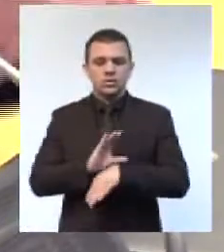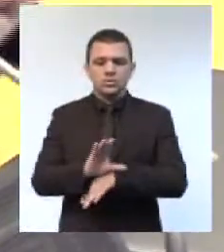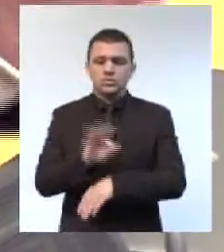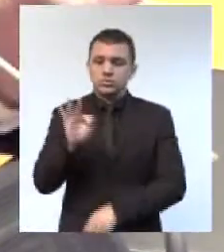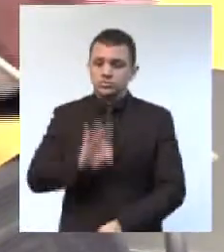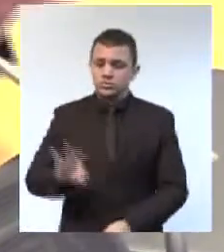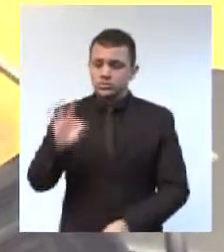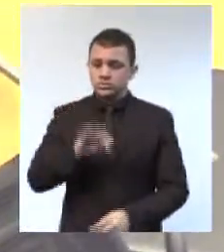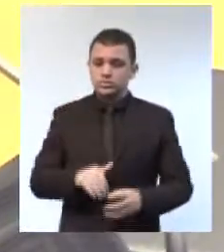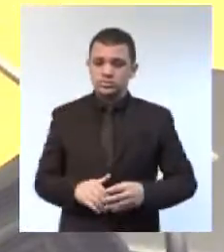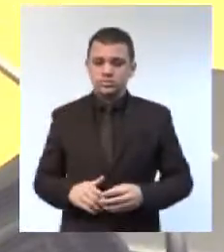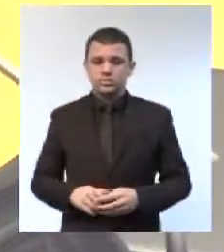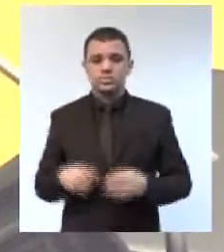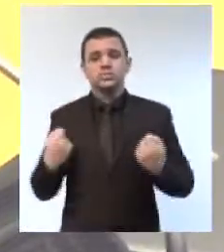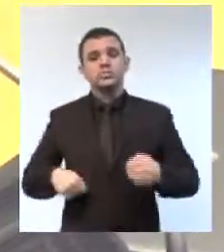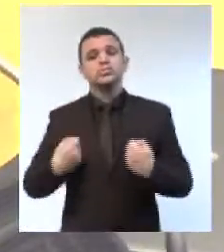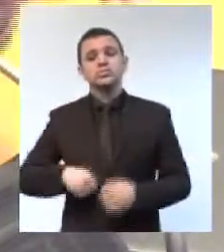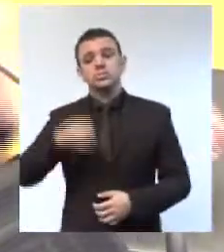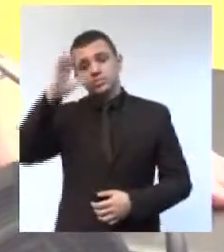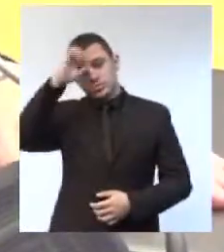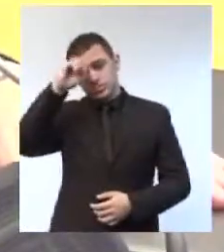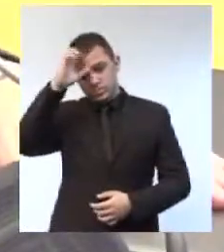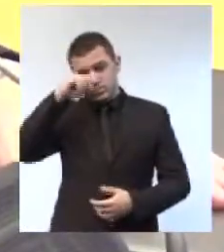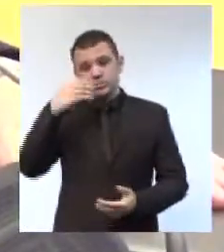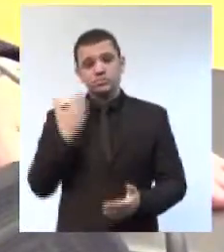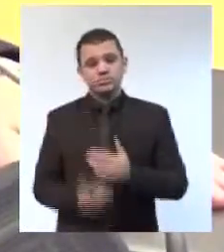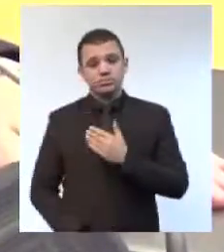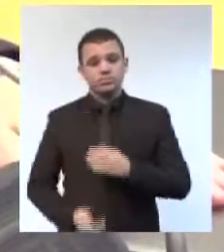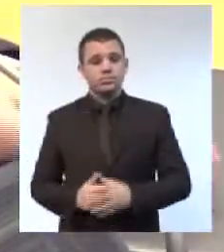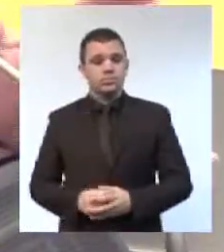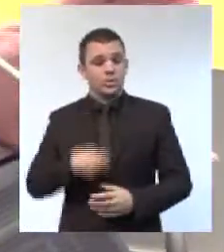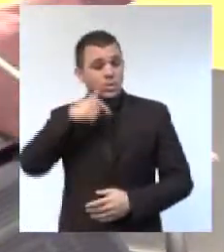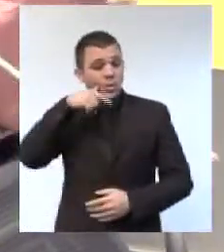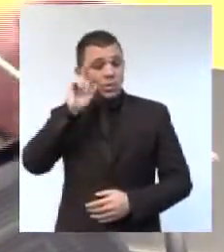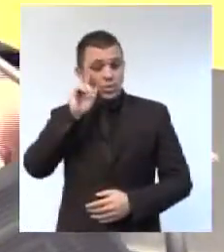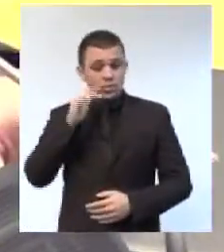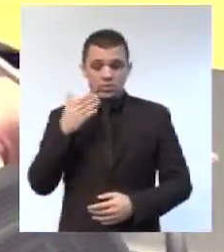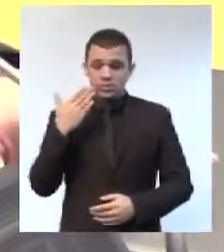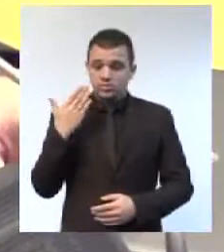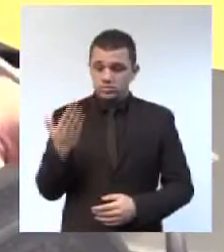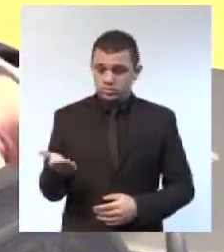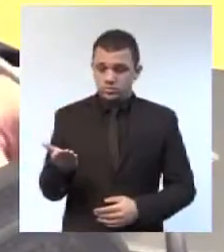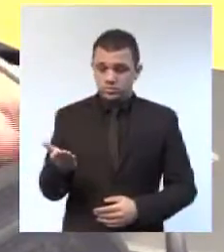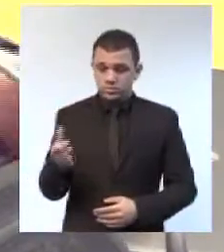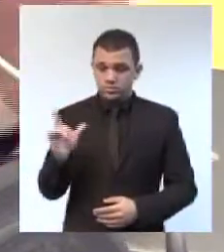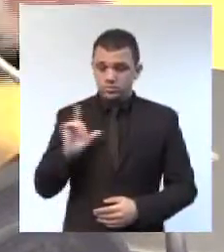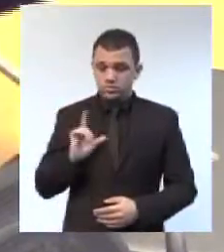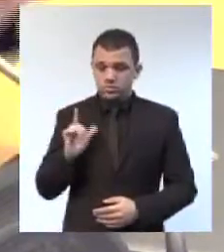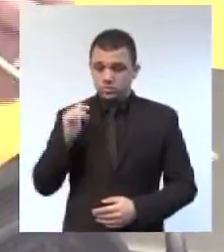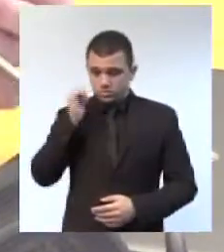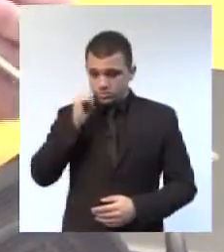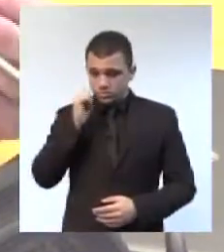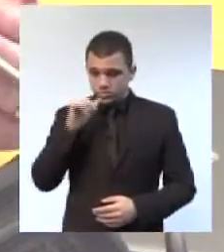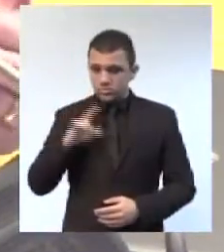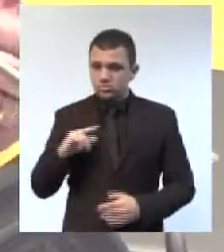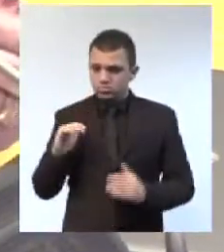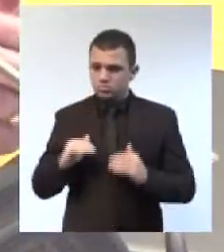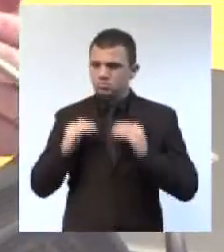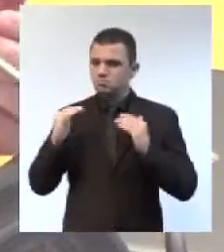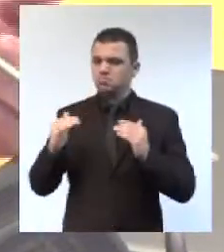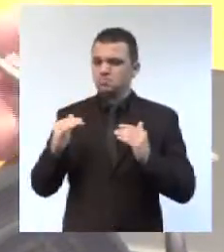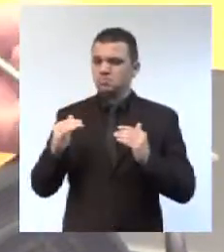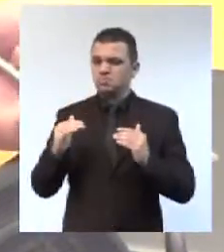perder. Ontem, doutor Adriano, Vossa Excelência fez teve um gesto até de grandeza quando assumiu a